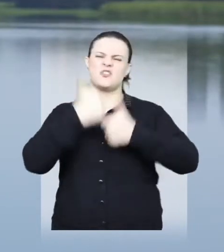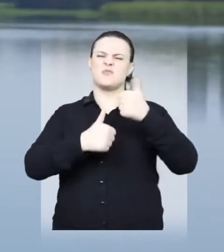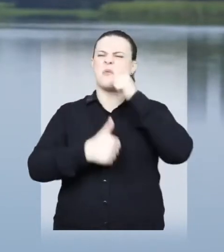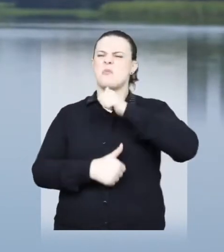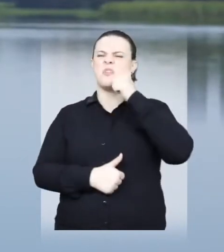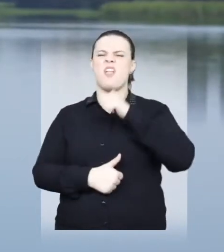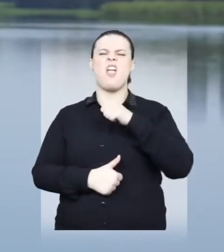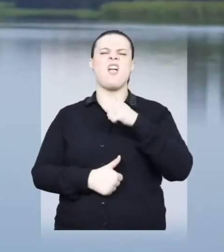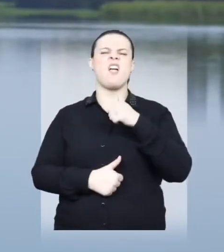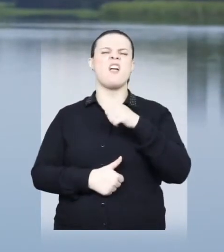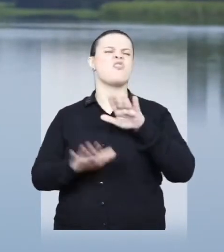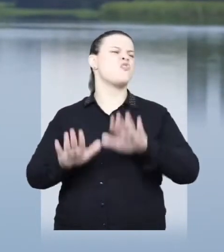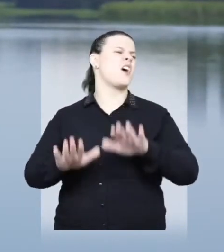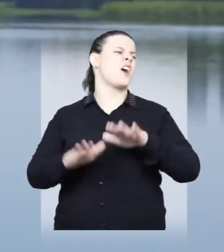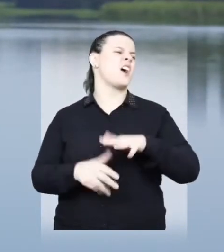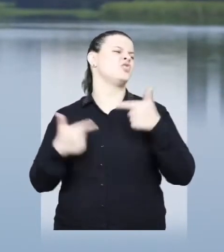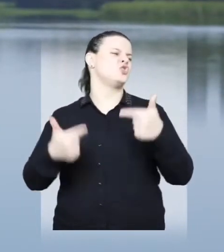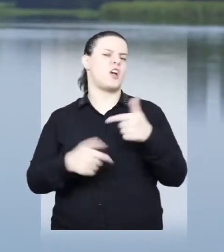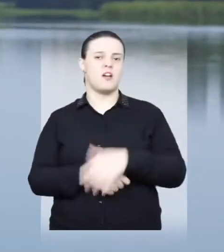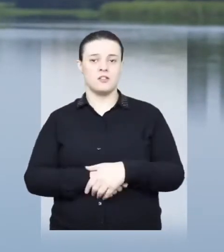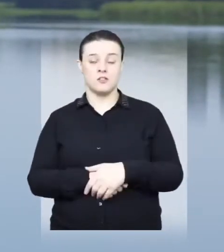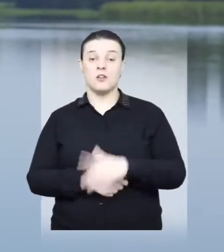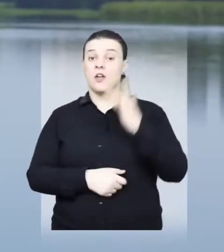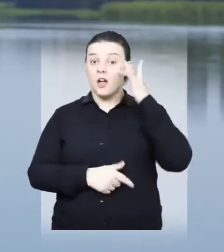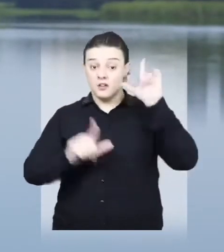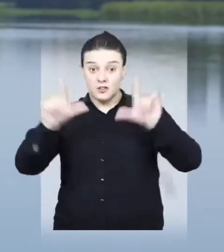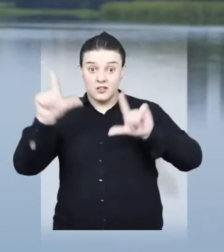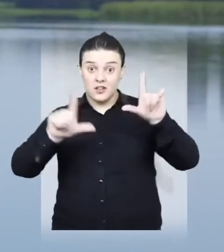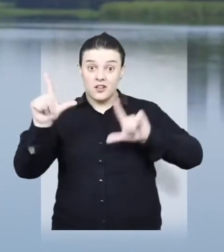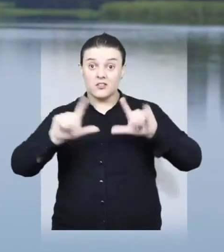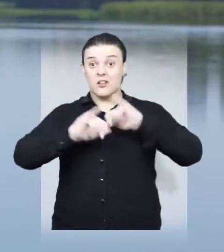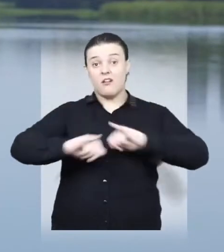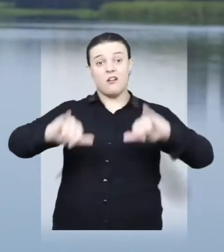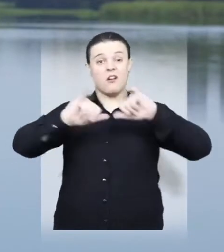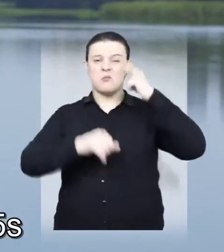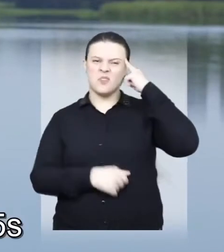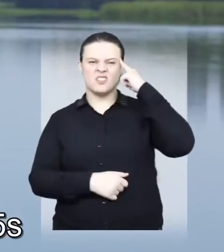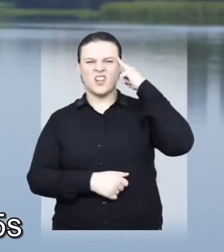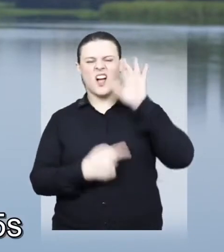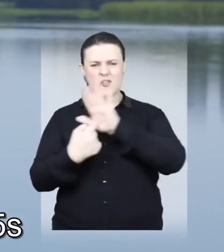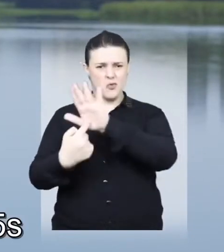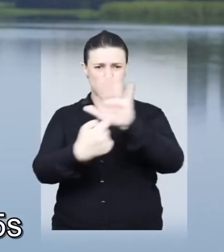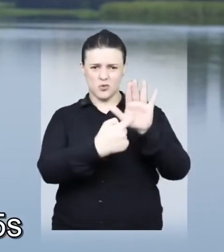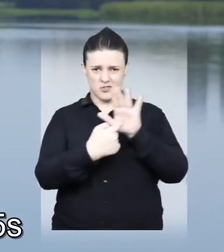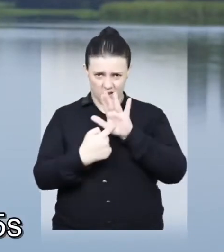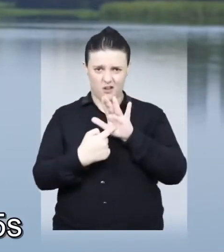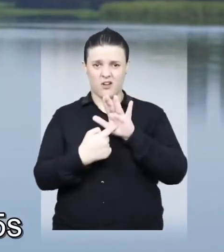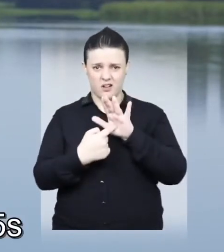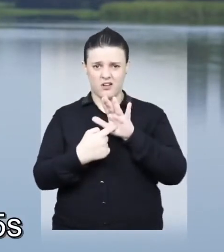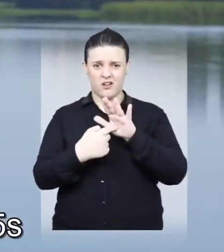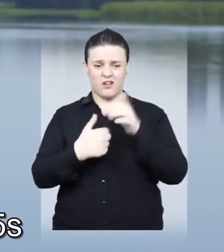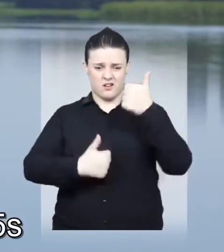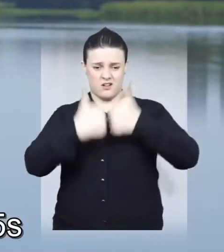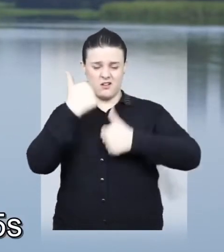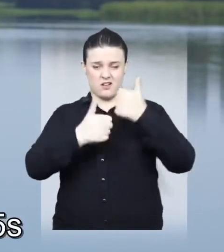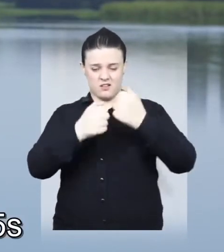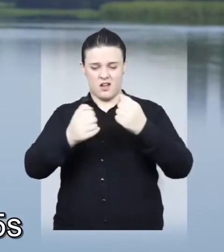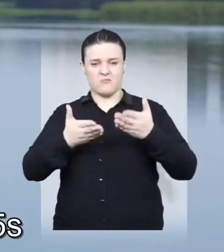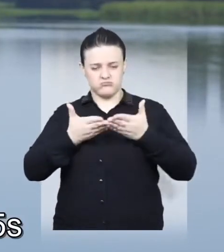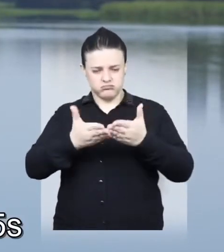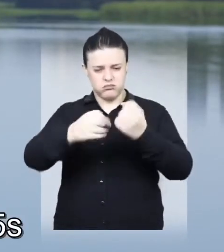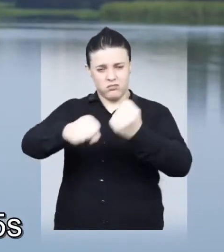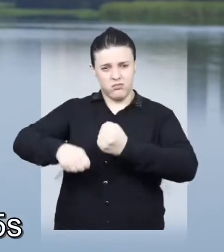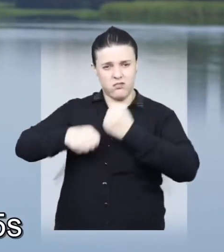feminino, é lento. Então, assim, eu acho que a televisão, ela acaba pensando assim, eu vou mostrar uma prova da paracanoagem que